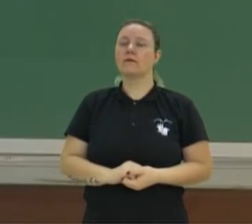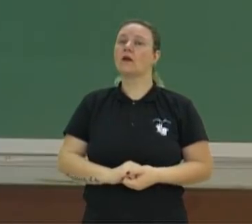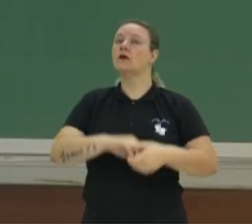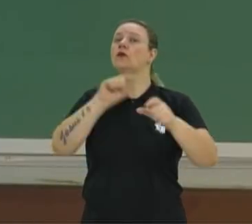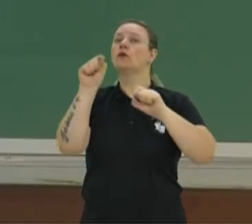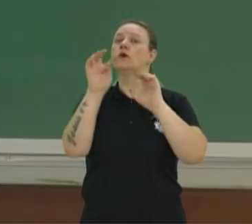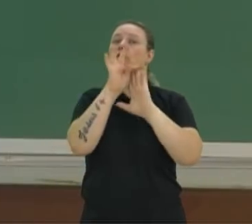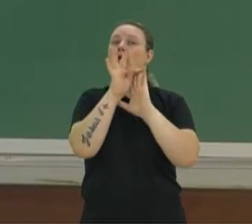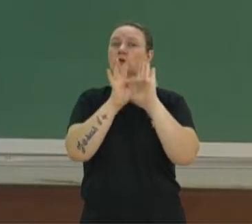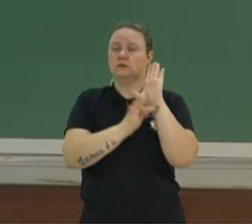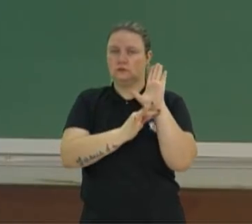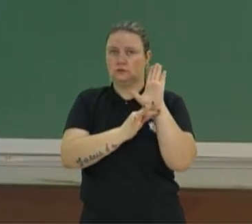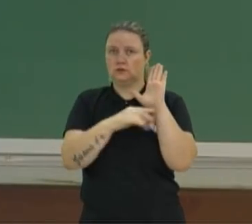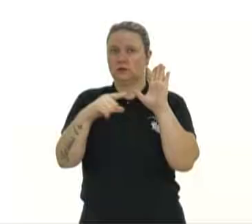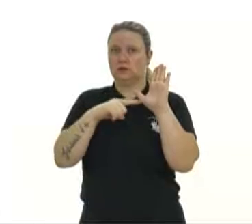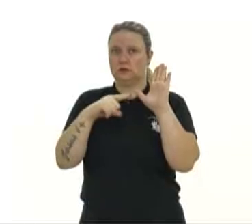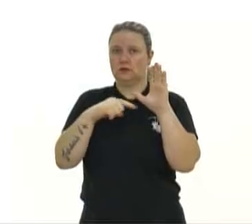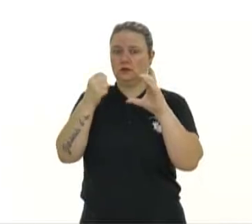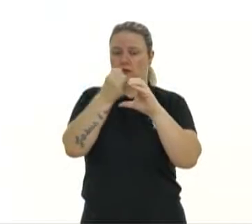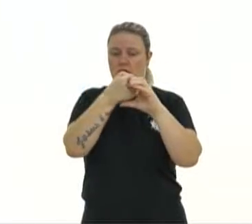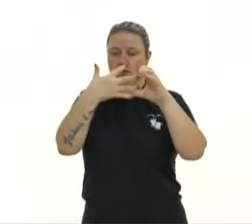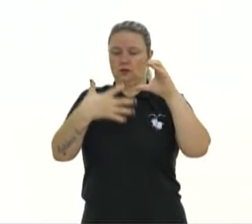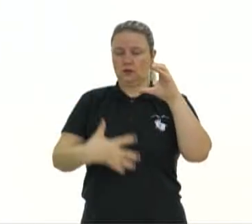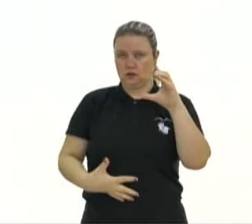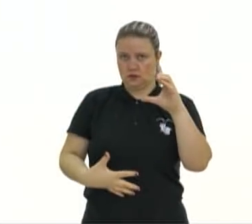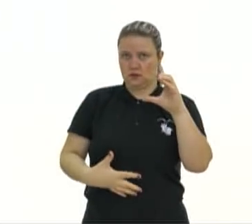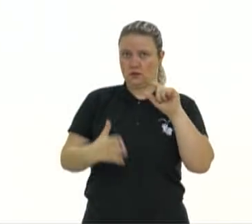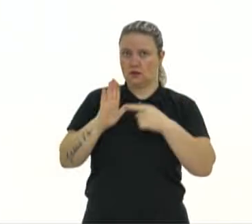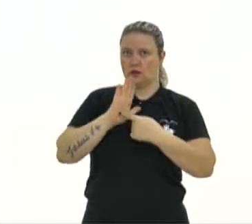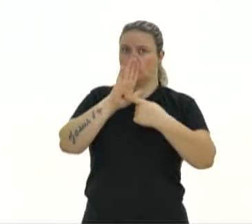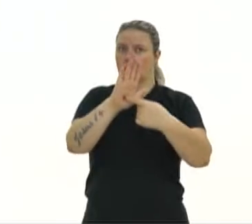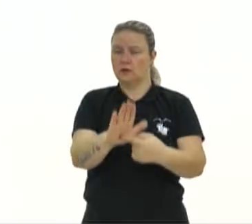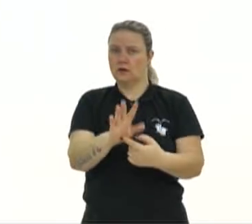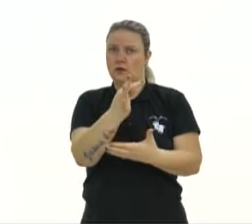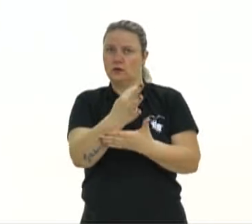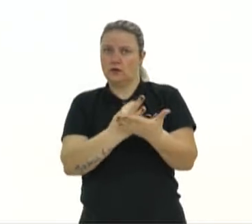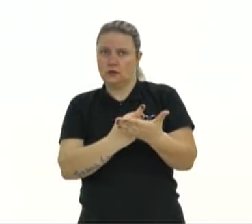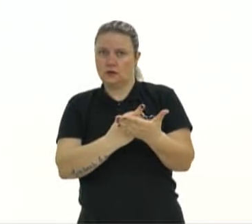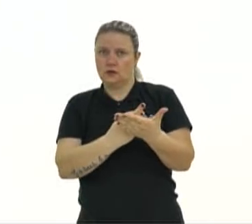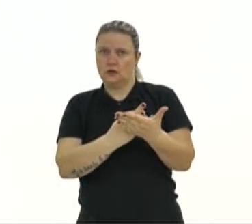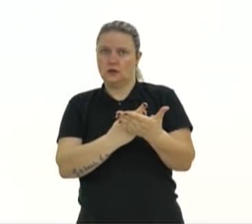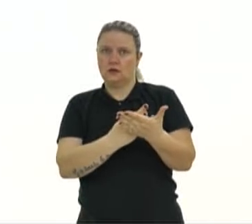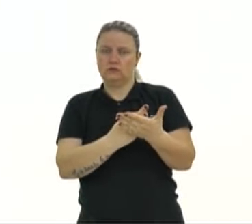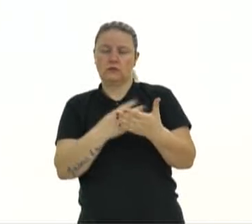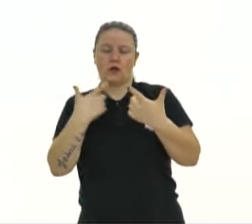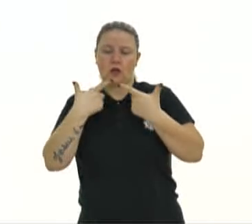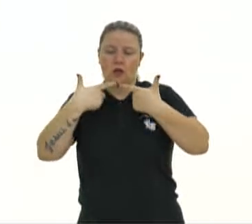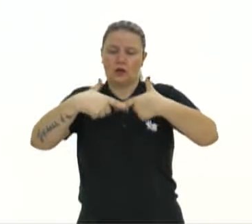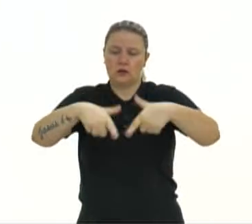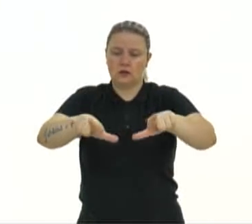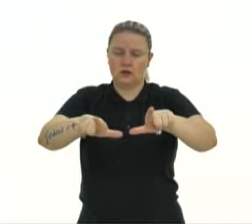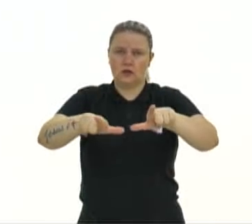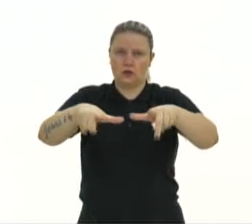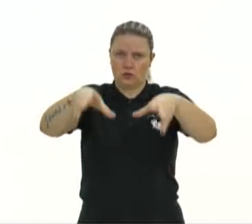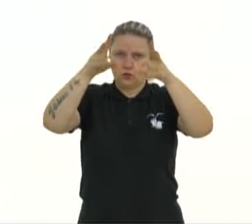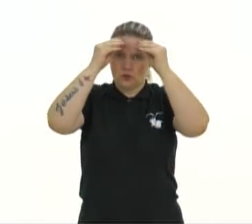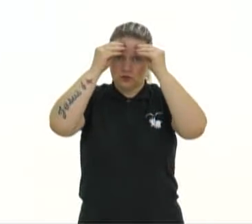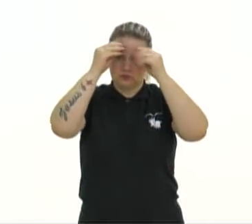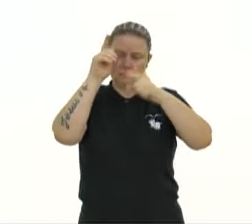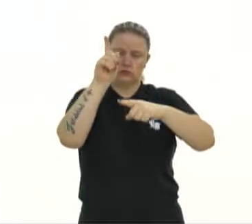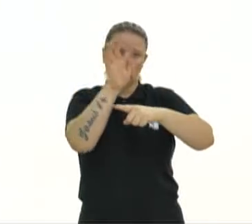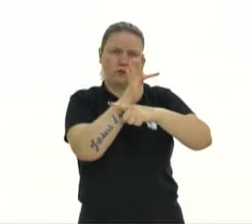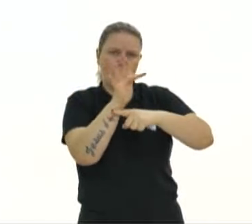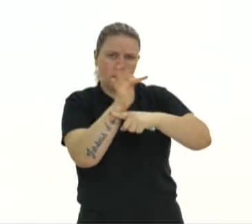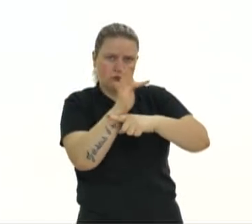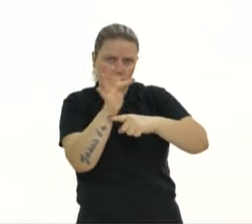Sobre o trecho, então, nós temos aqui as características que aparecem, uma linguagem formal e o texto em terceira